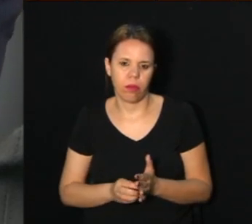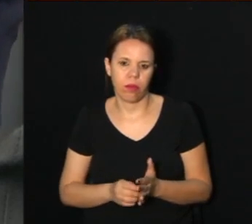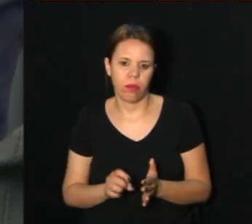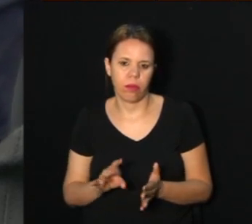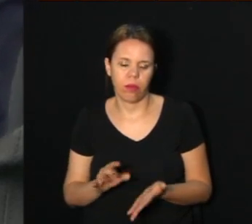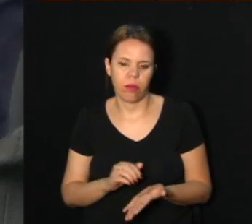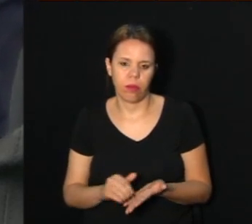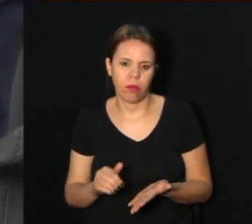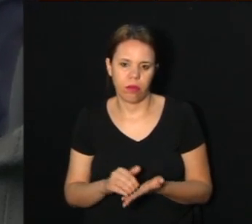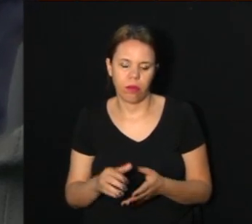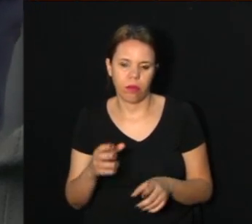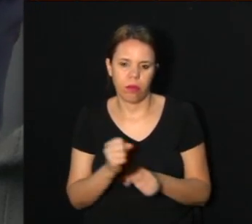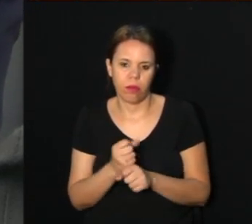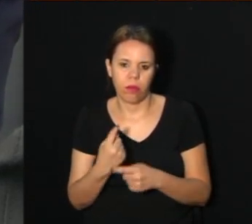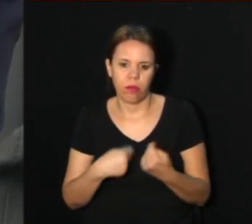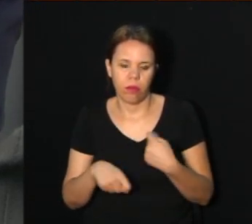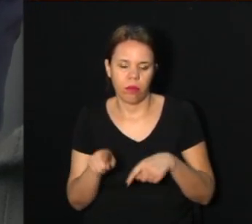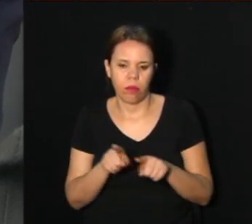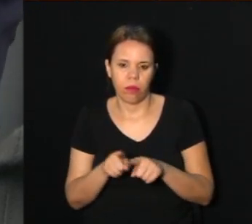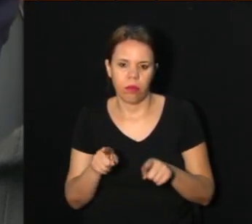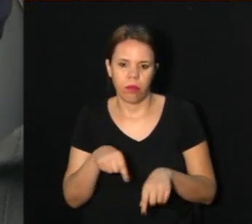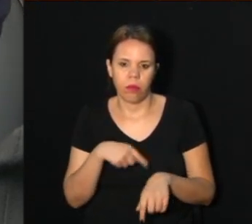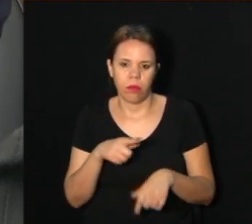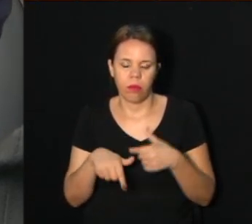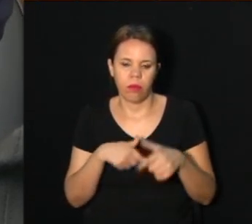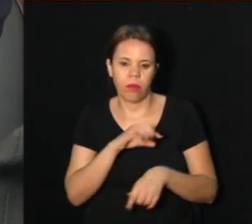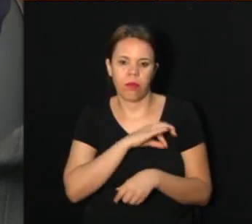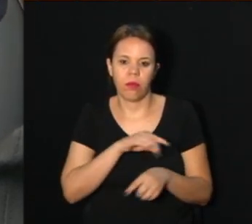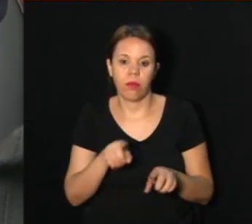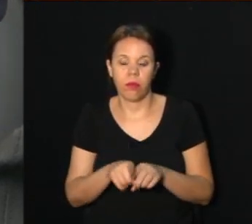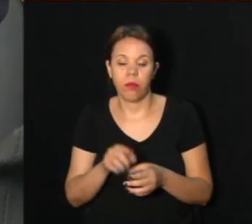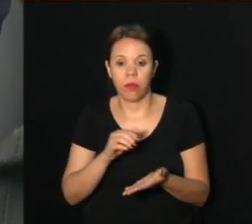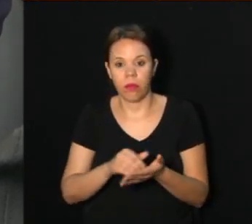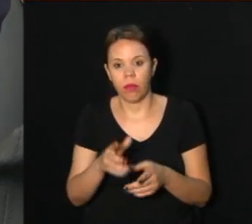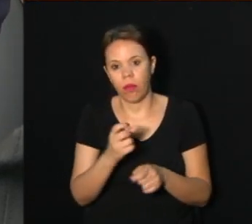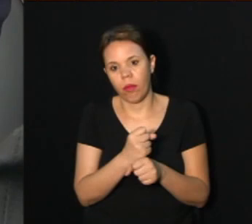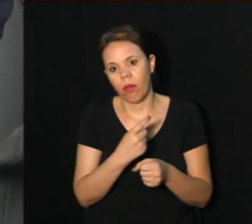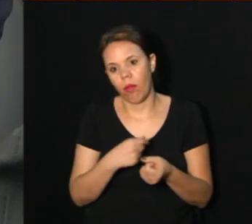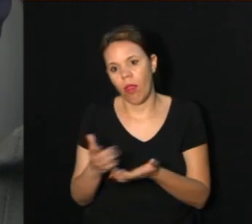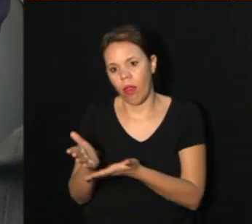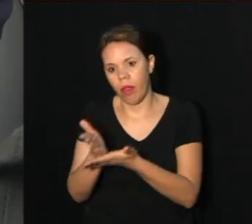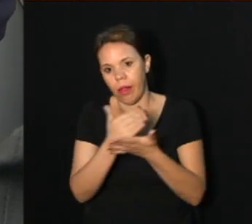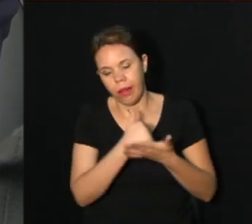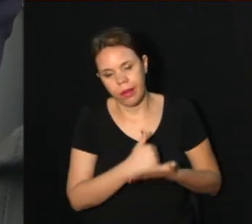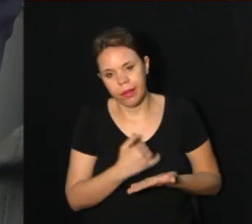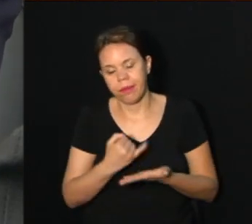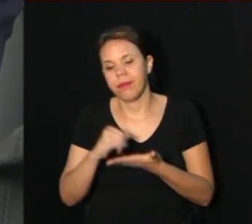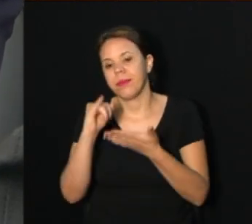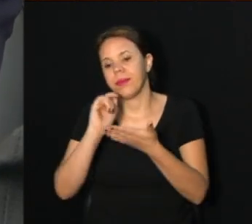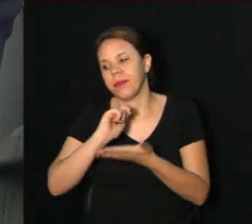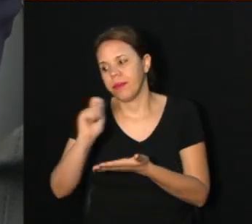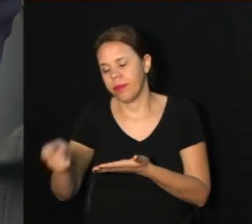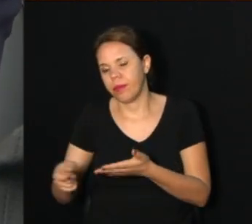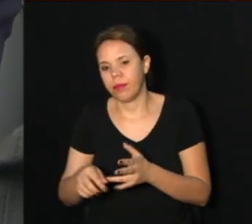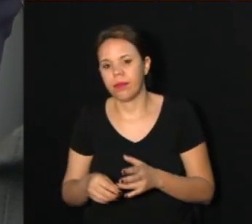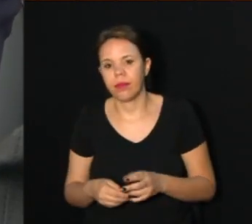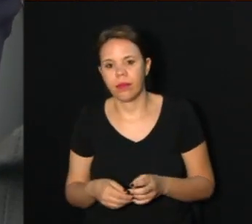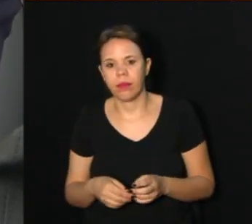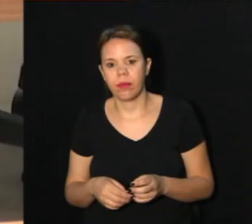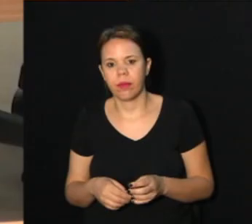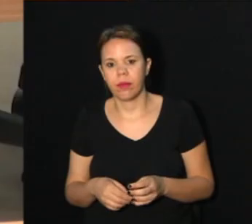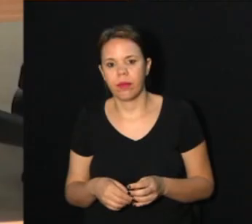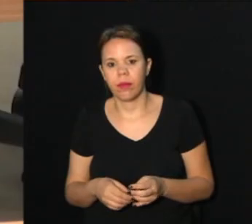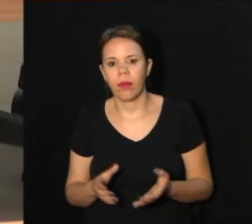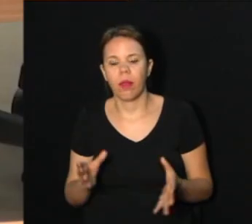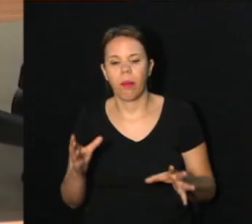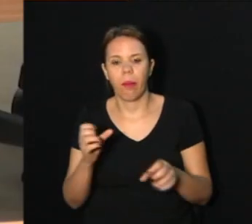uma rubrica contábil específica de honorário de sucumbência, e a Secretaria de Finanças repassa e faz os recolhimentos dos tributos. E aí esse critério que é, pega aquilo e divide